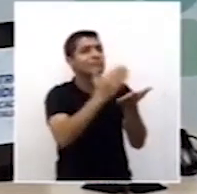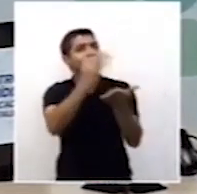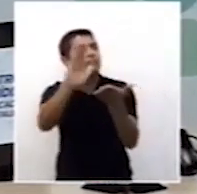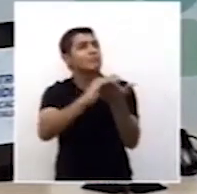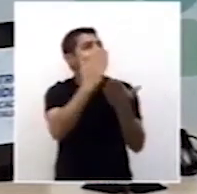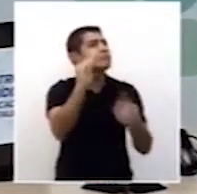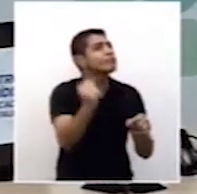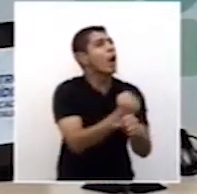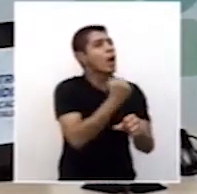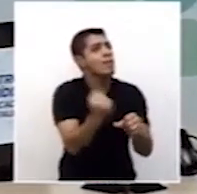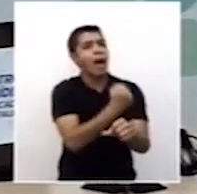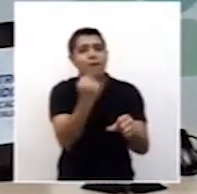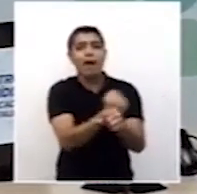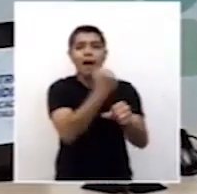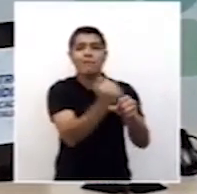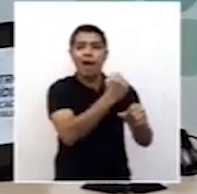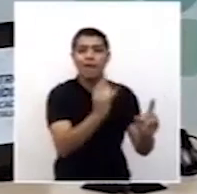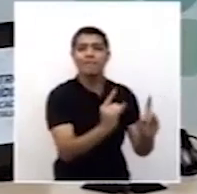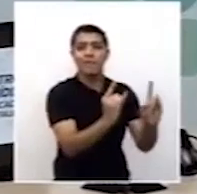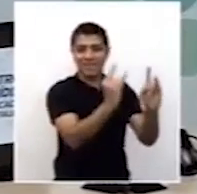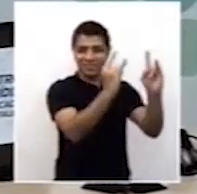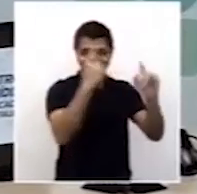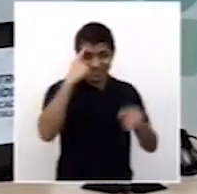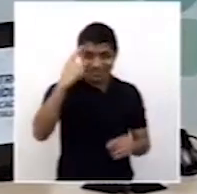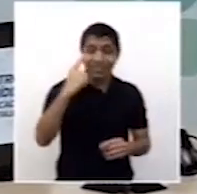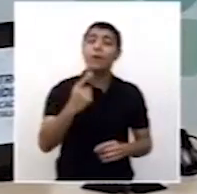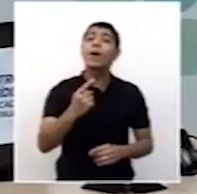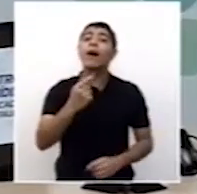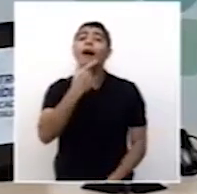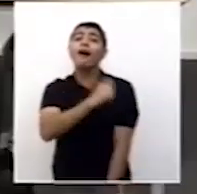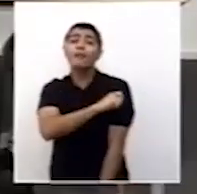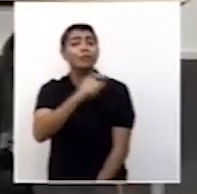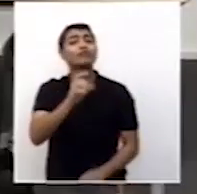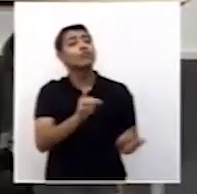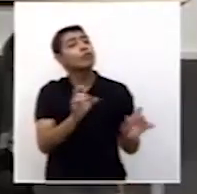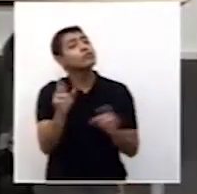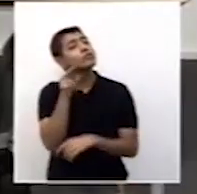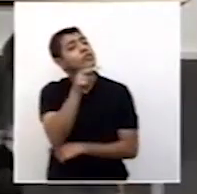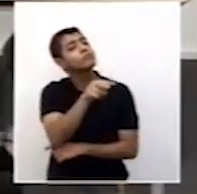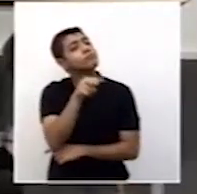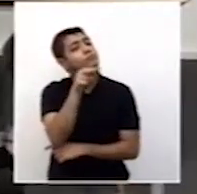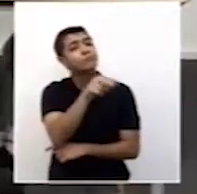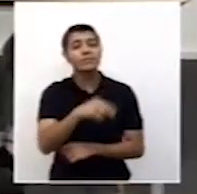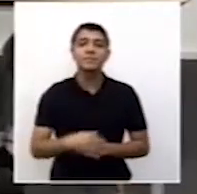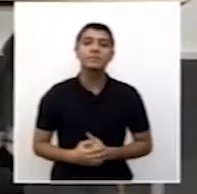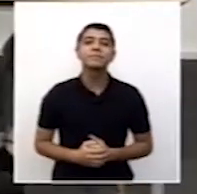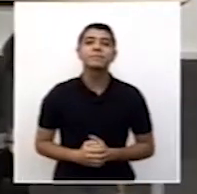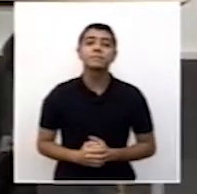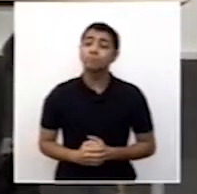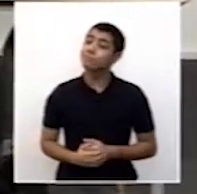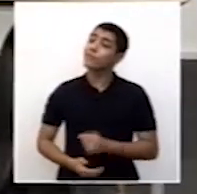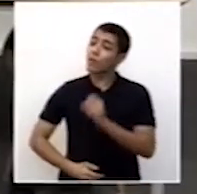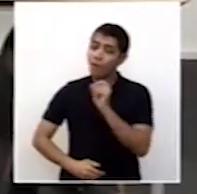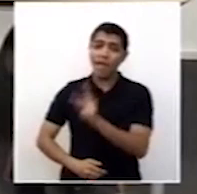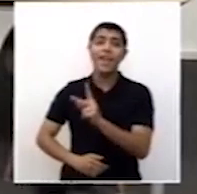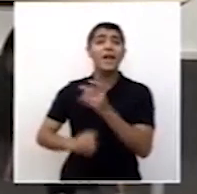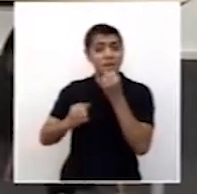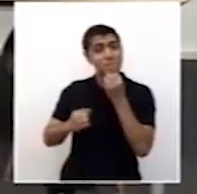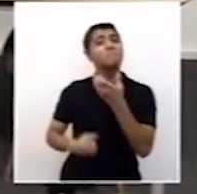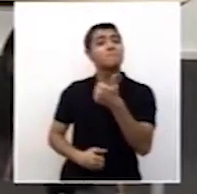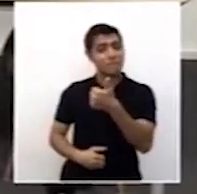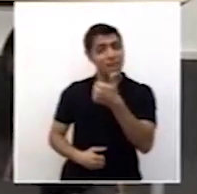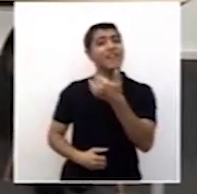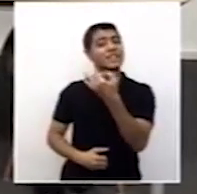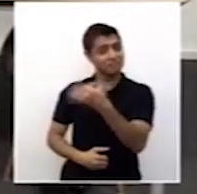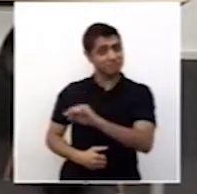o construir, o levantar dos andares. Ok, muito bem. Agora, eu vou perguntar uma coisinha